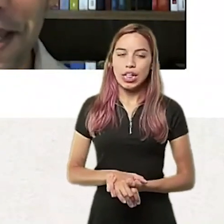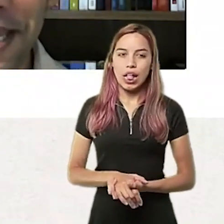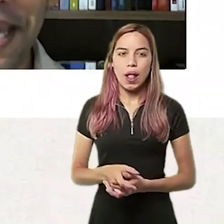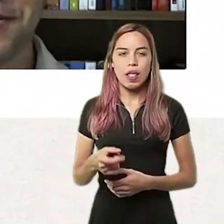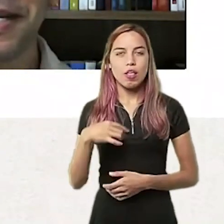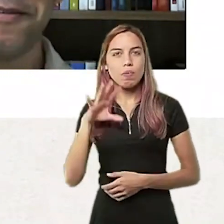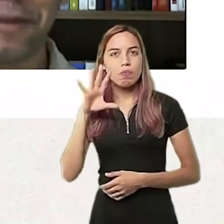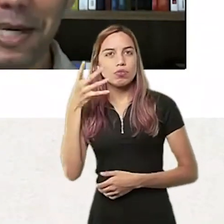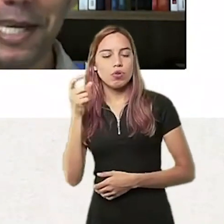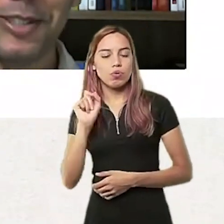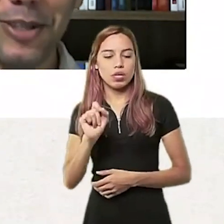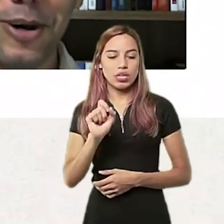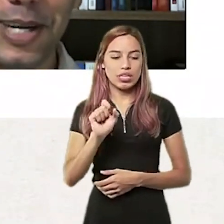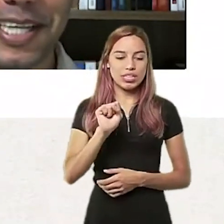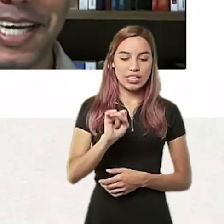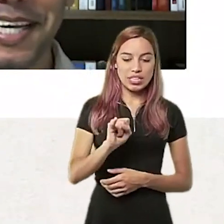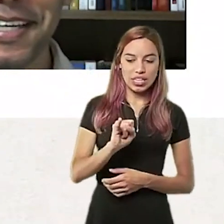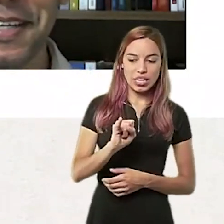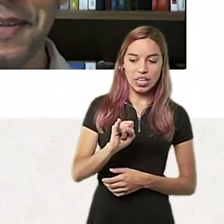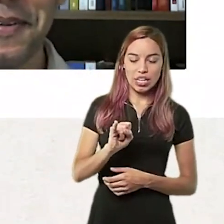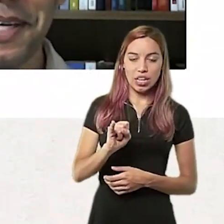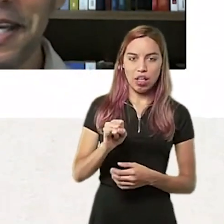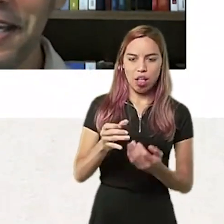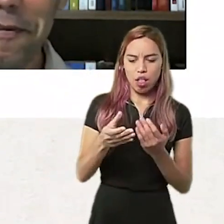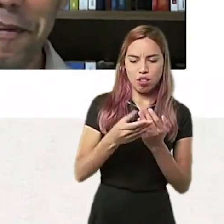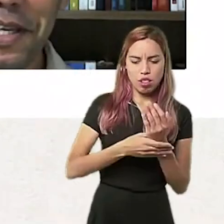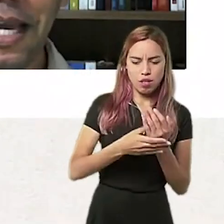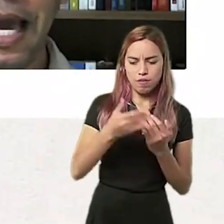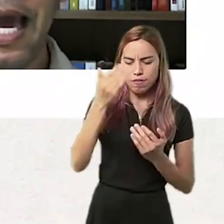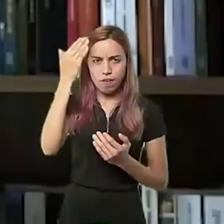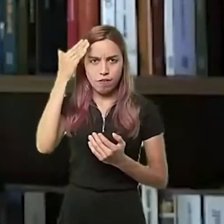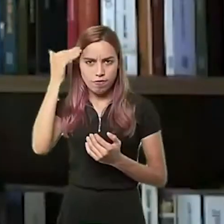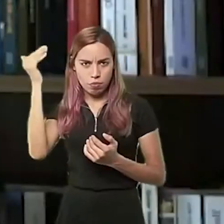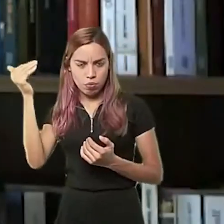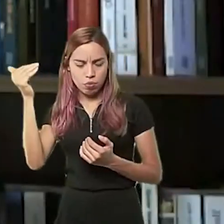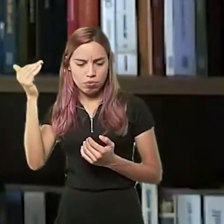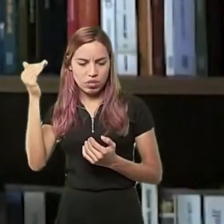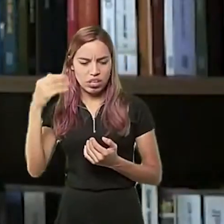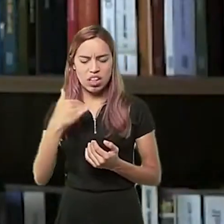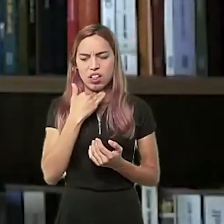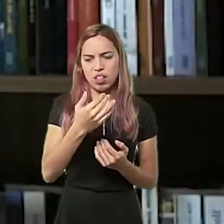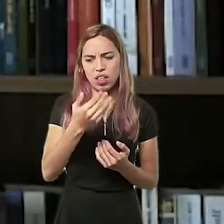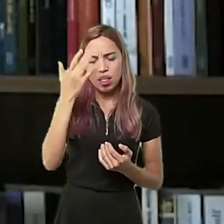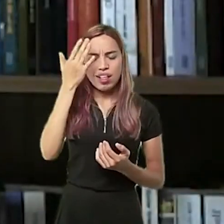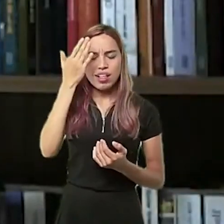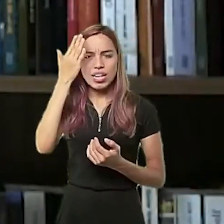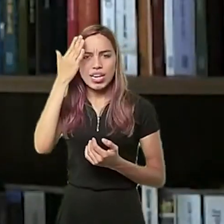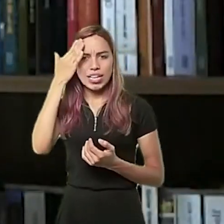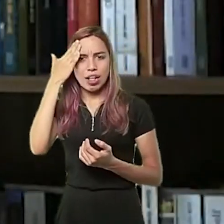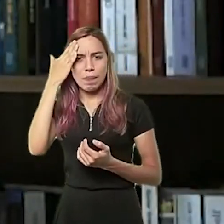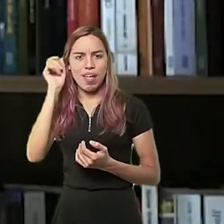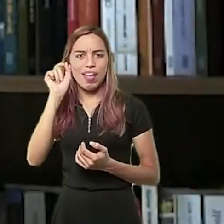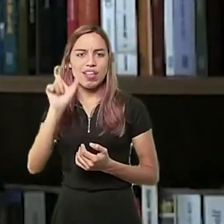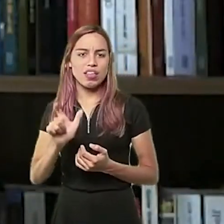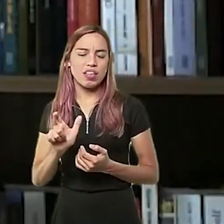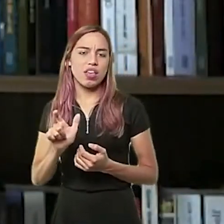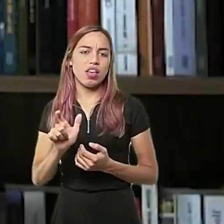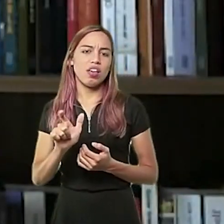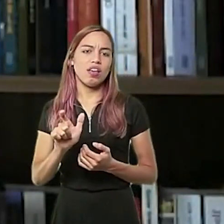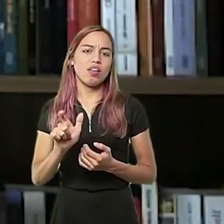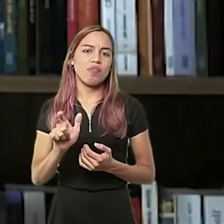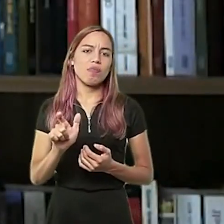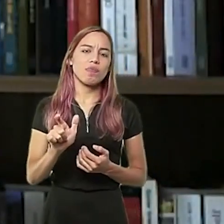procurar saber quem escreveu aquela história, né? Enfim, era uma forma, porque eu sabia, Josane, que se eu enviasse